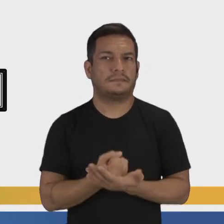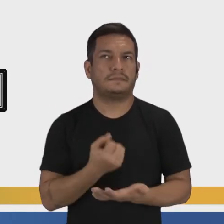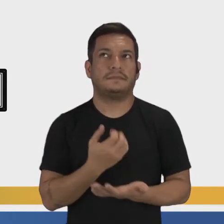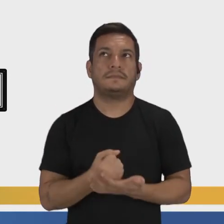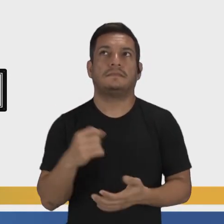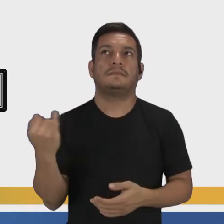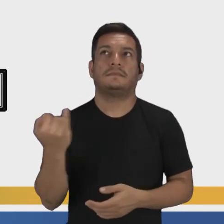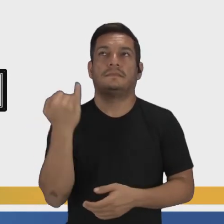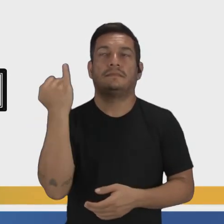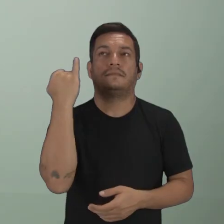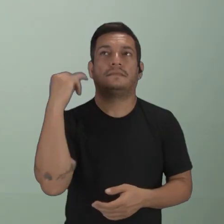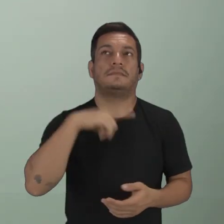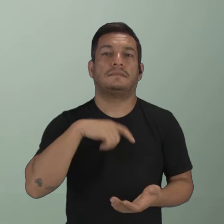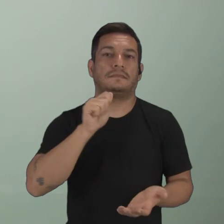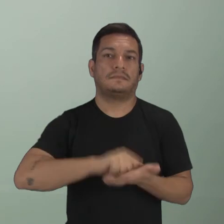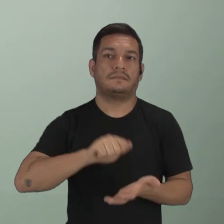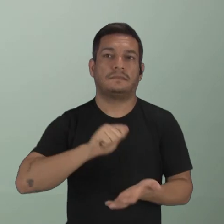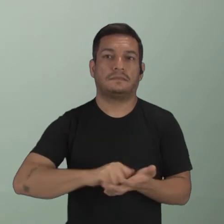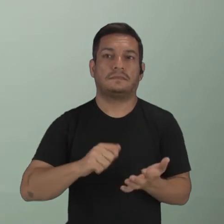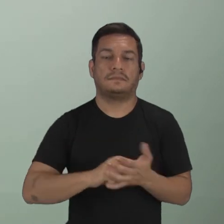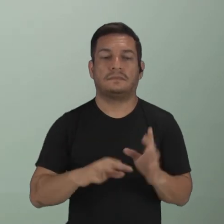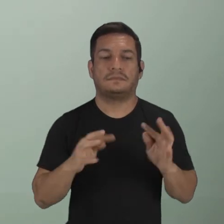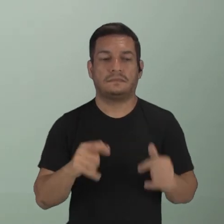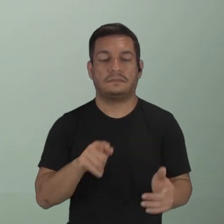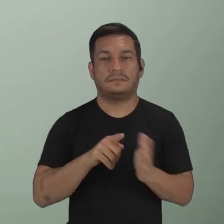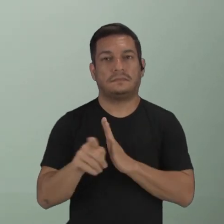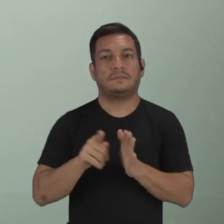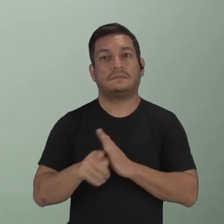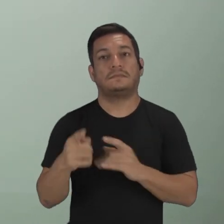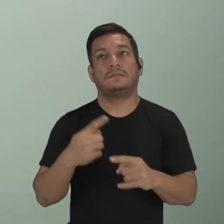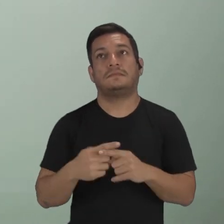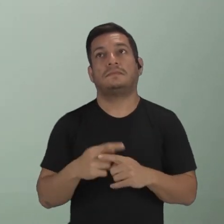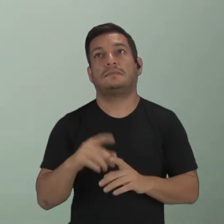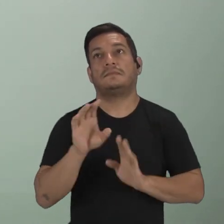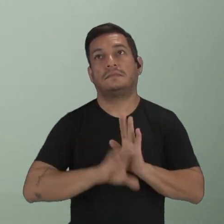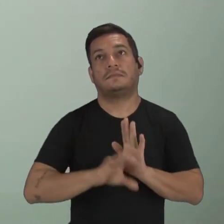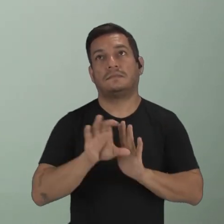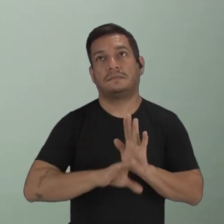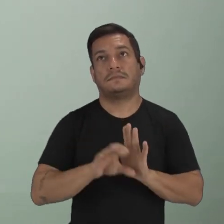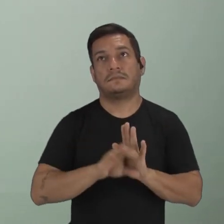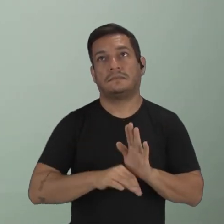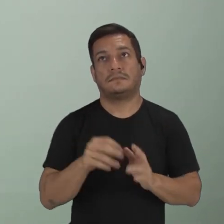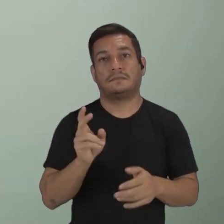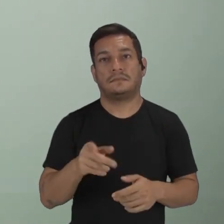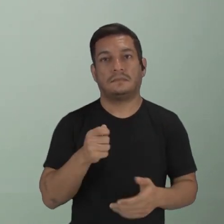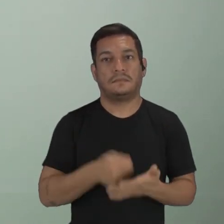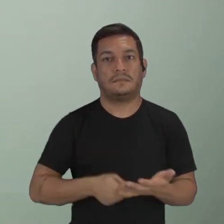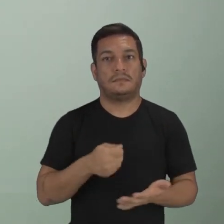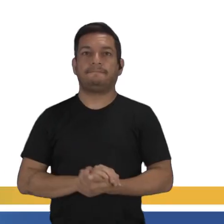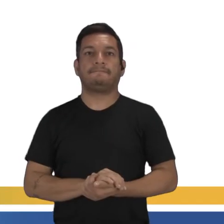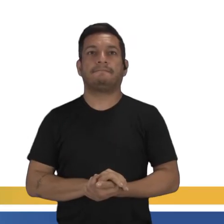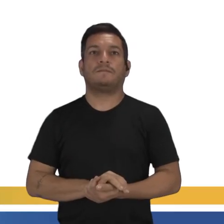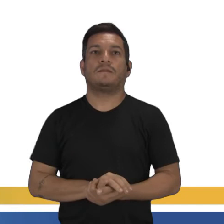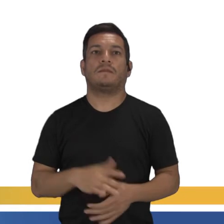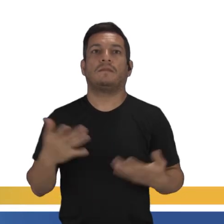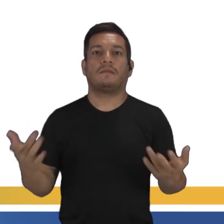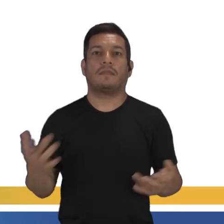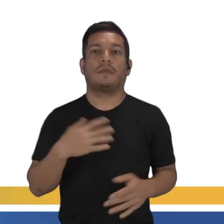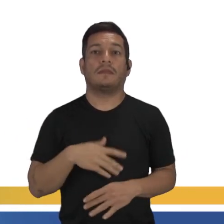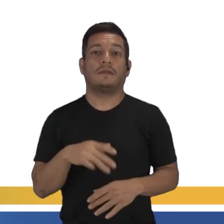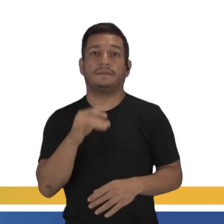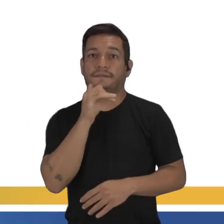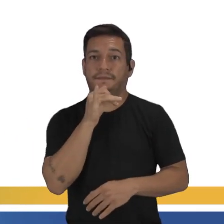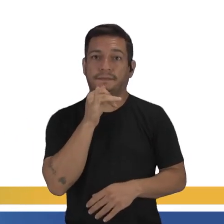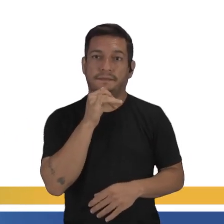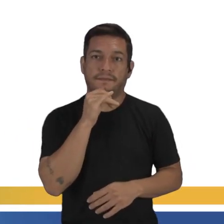É importante que a gente anote todas essas questões, porque esse conteúdo ele é constantemente cobrado no Enem. Então, vamos a